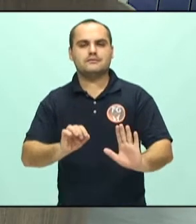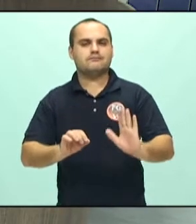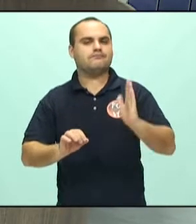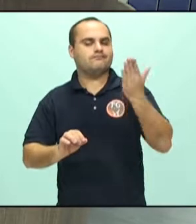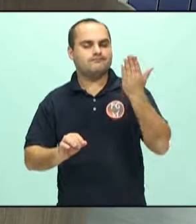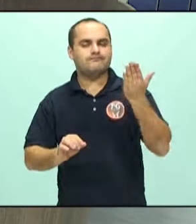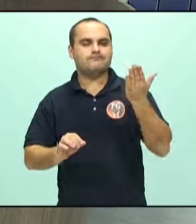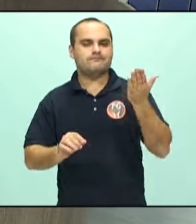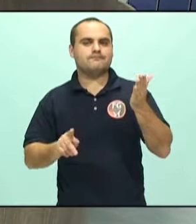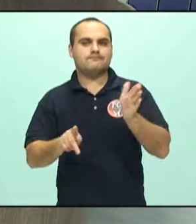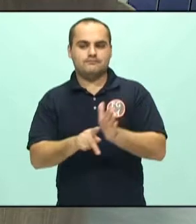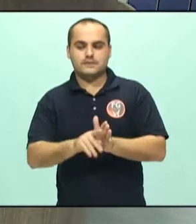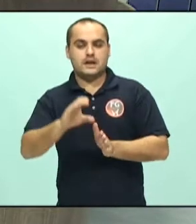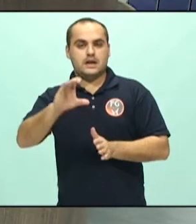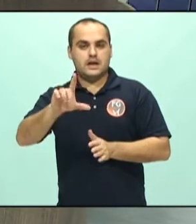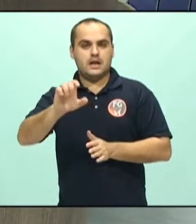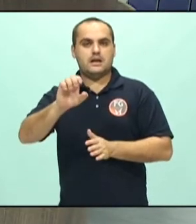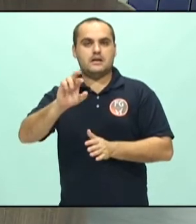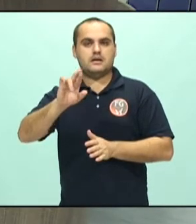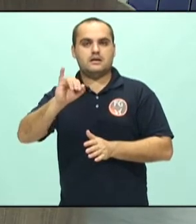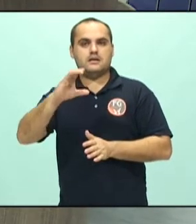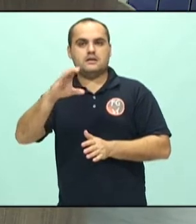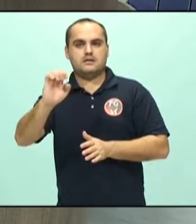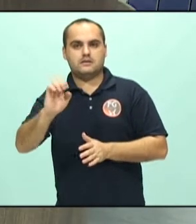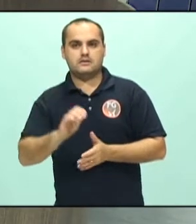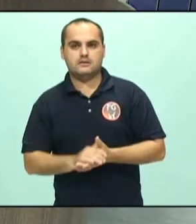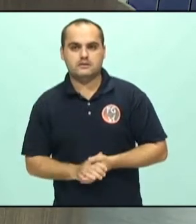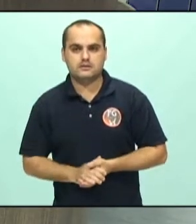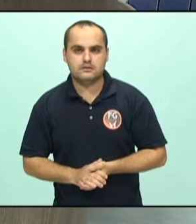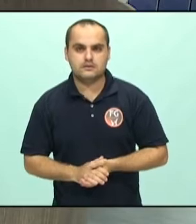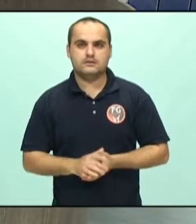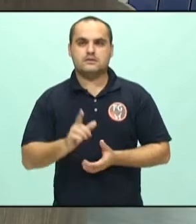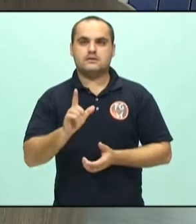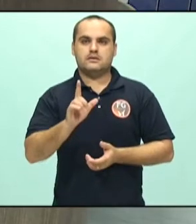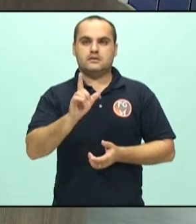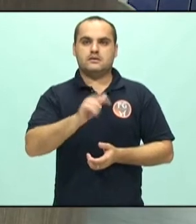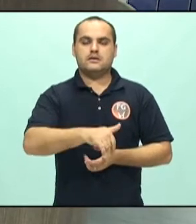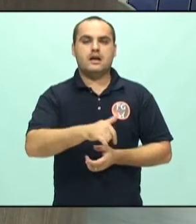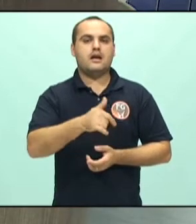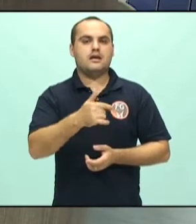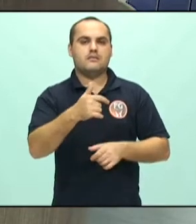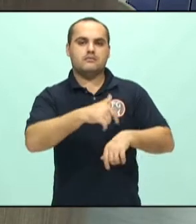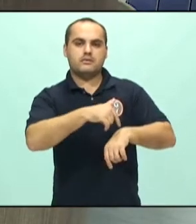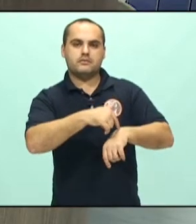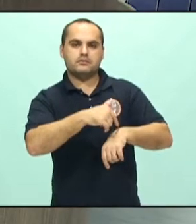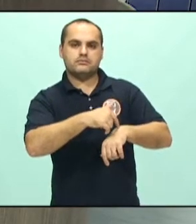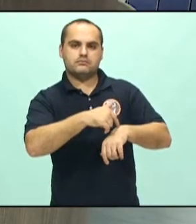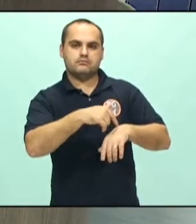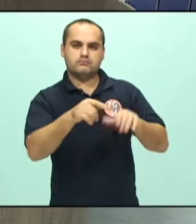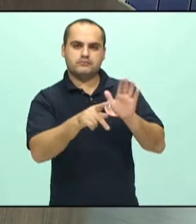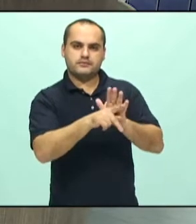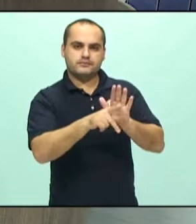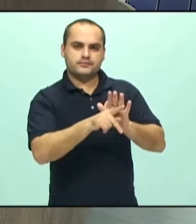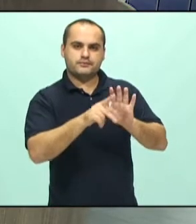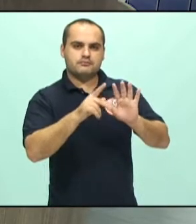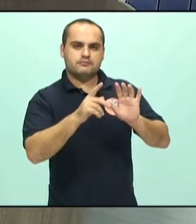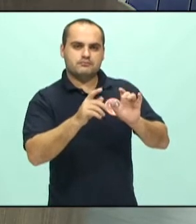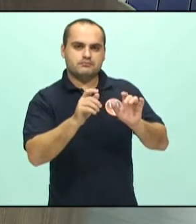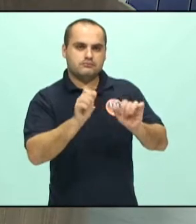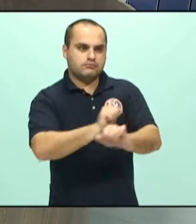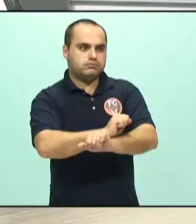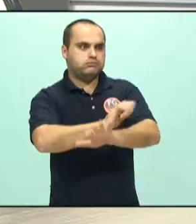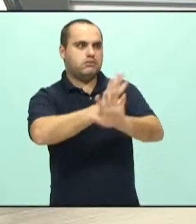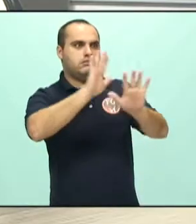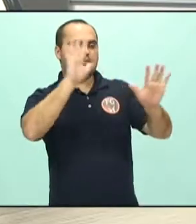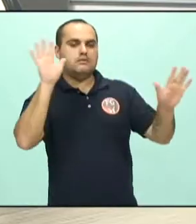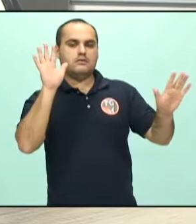também na de Clarice Lispector, que a gente chama de epifania, que é uma revelação, é até um termo bíblico. E